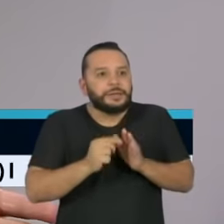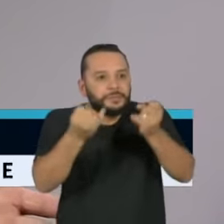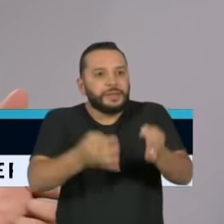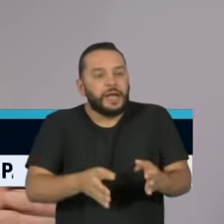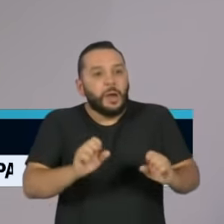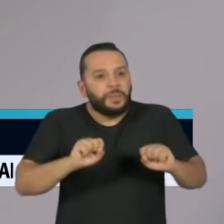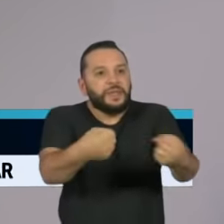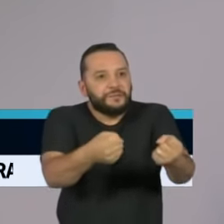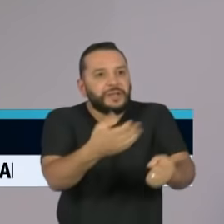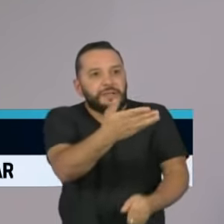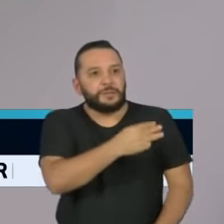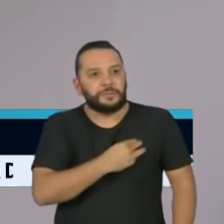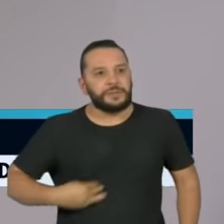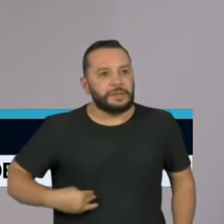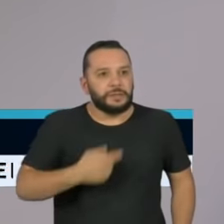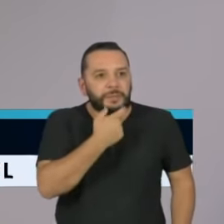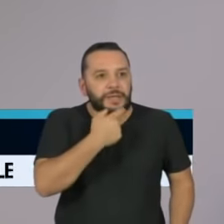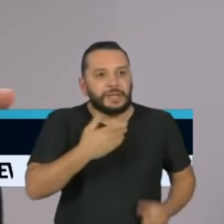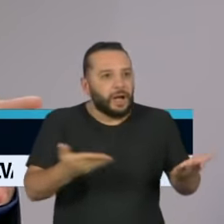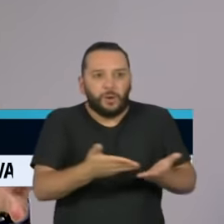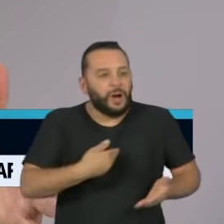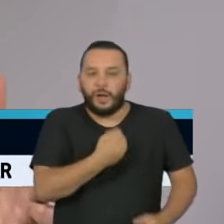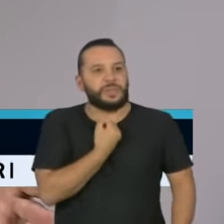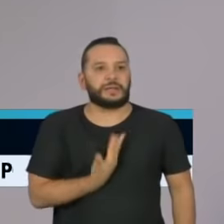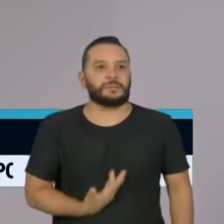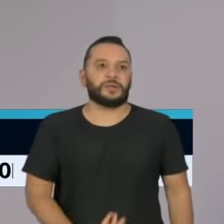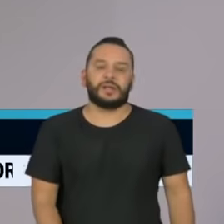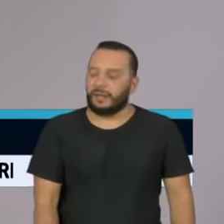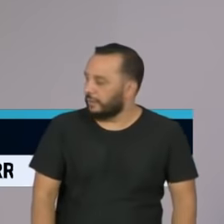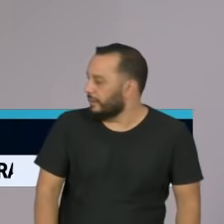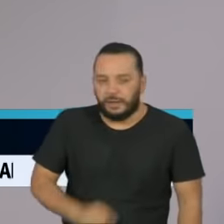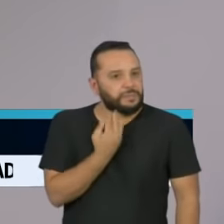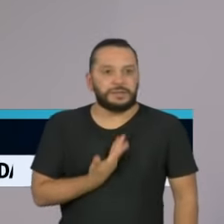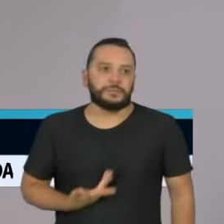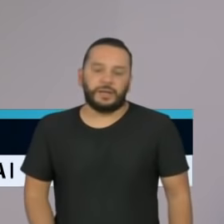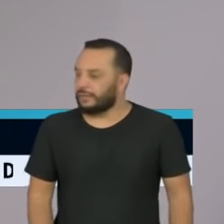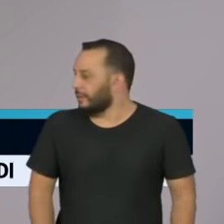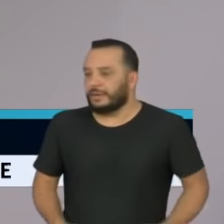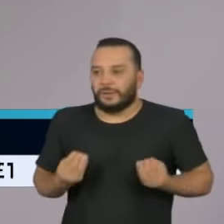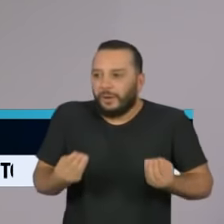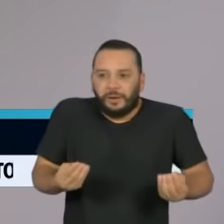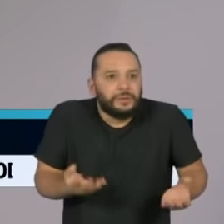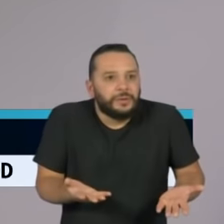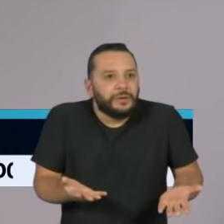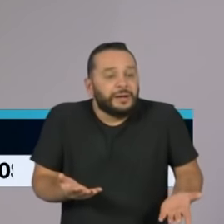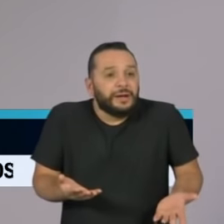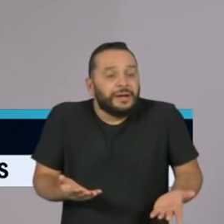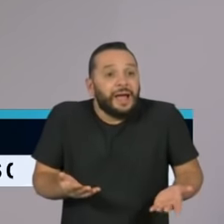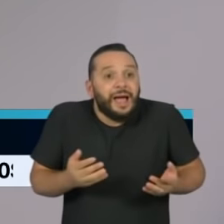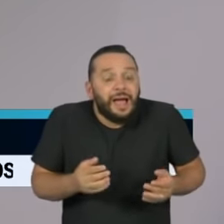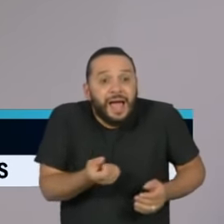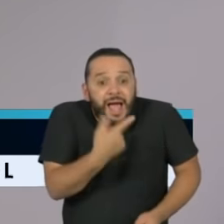estou decepcionado. Sim. Aquele, até o remédio que é para malária, eles estão autorizando distribuir. Esse remédio,